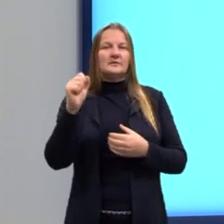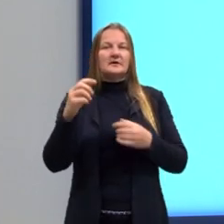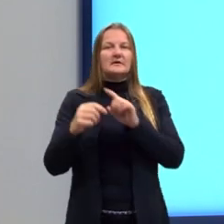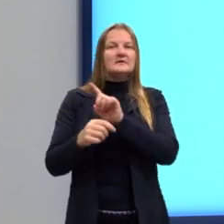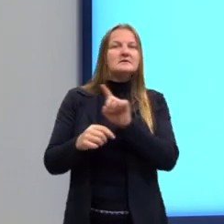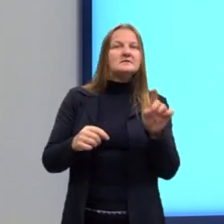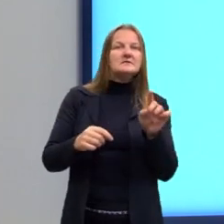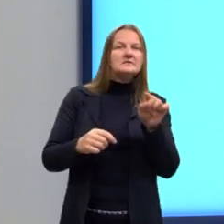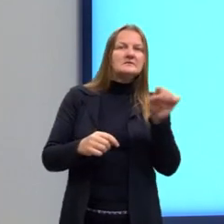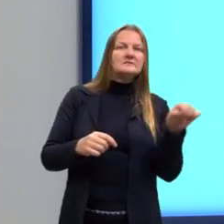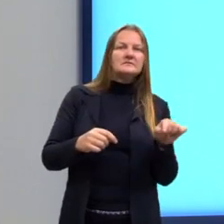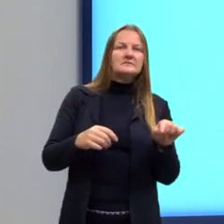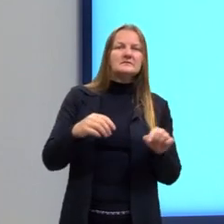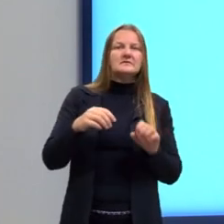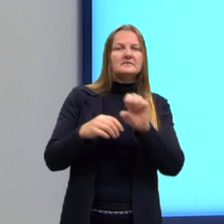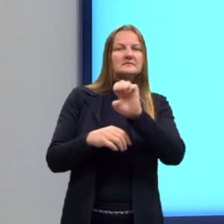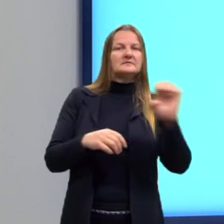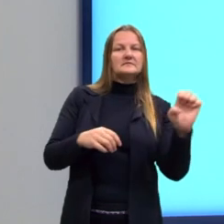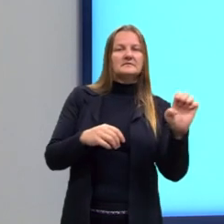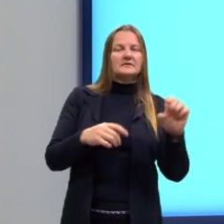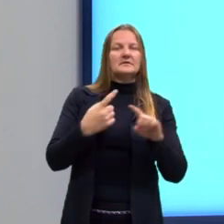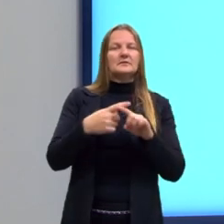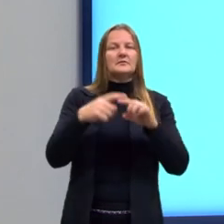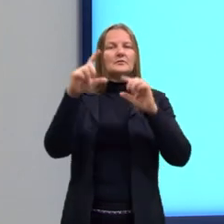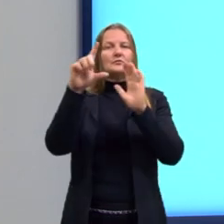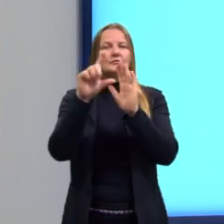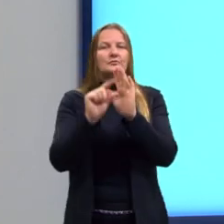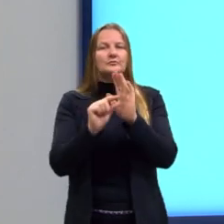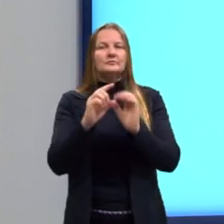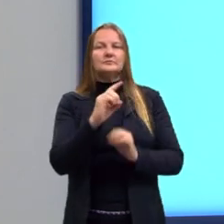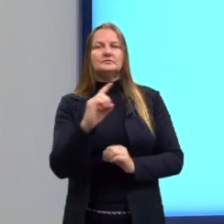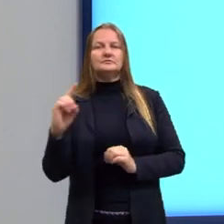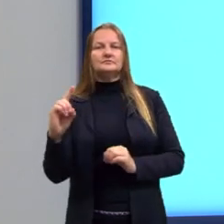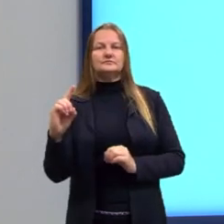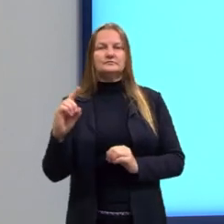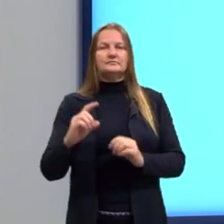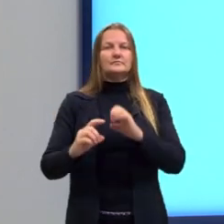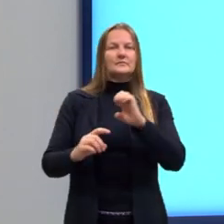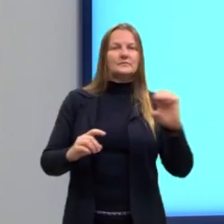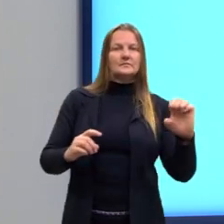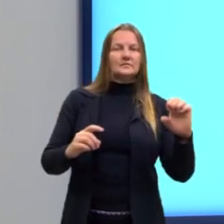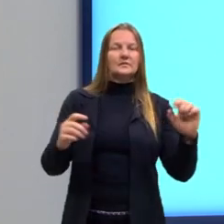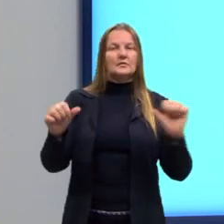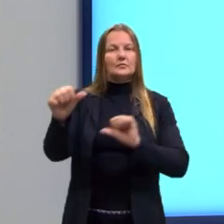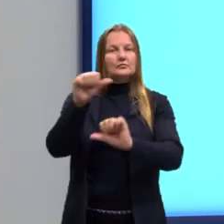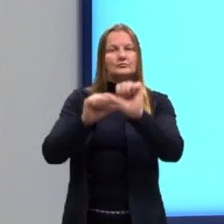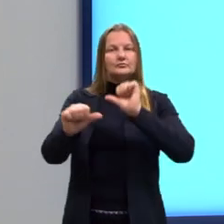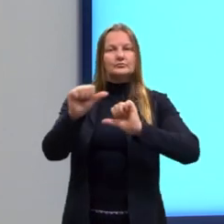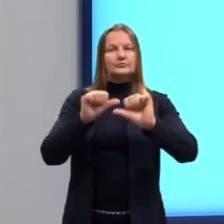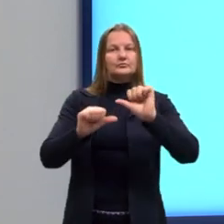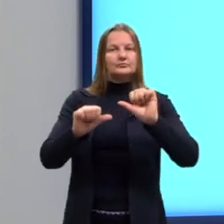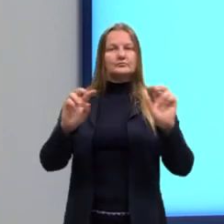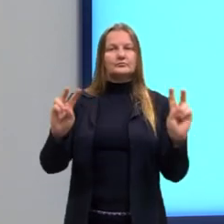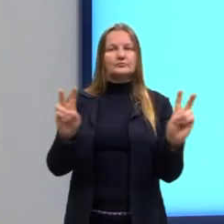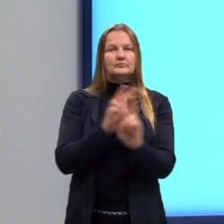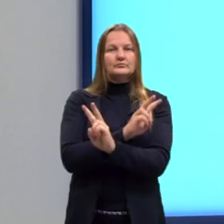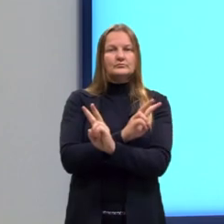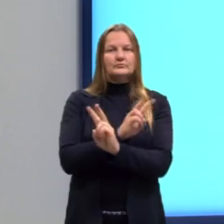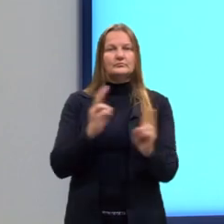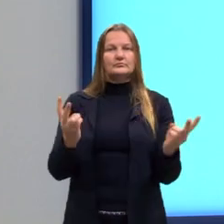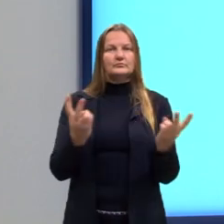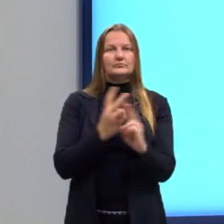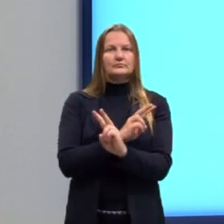universo só esse eu diminua a temperatura eu desloco para a direita uma é inversa da outra então se